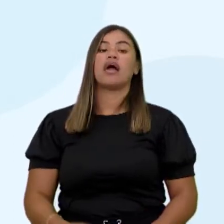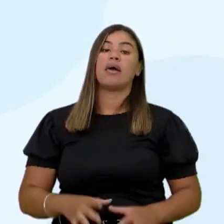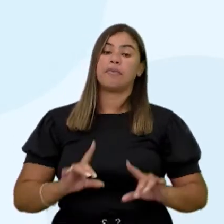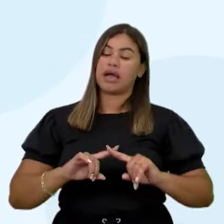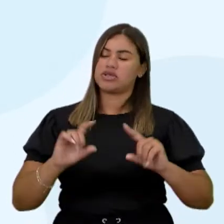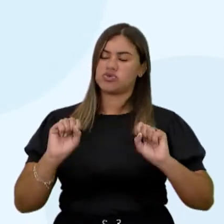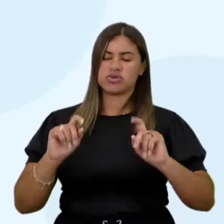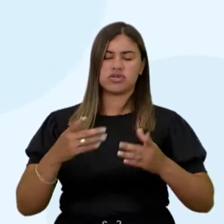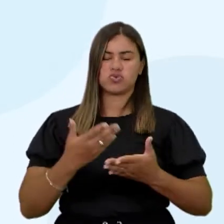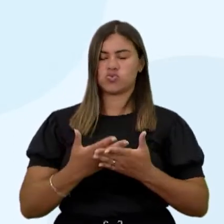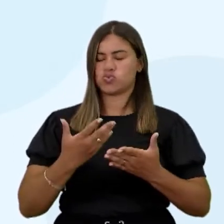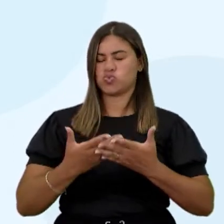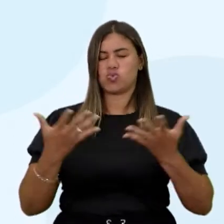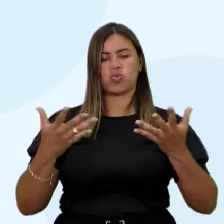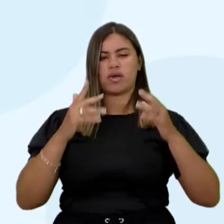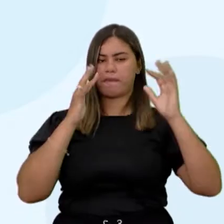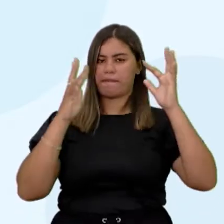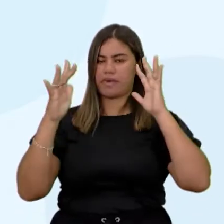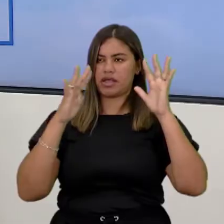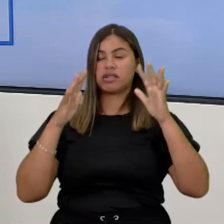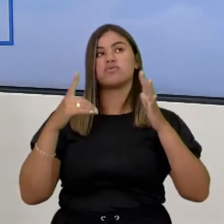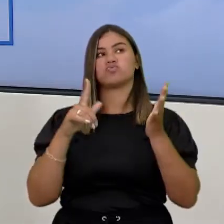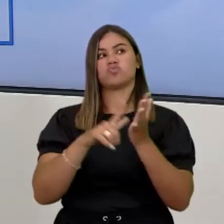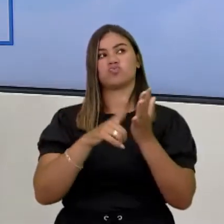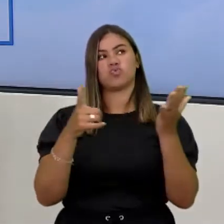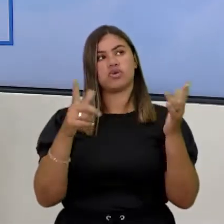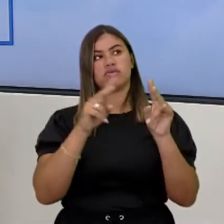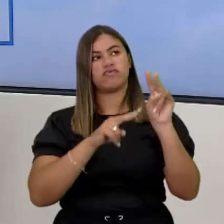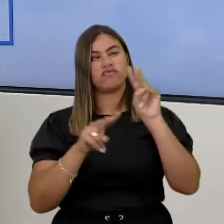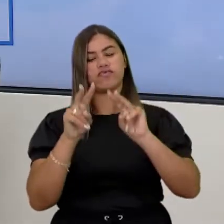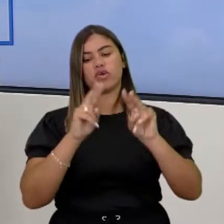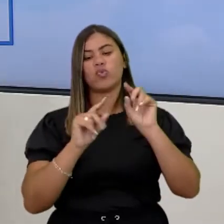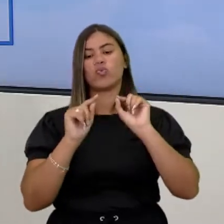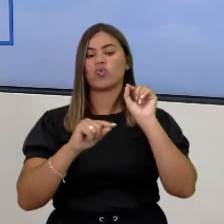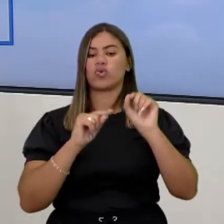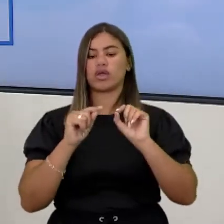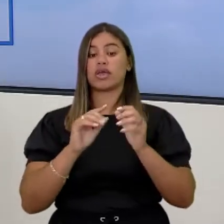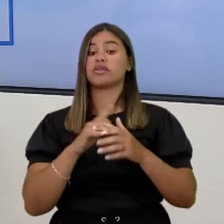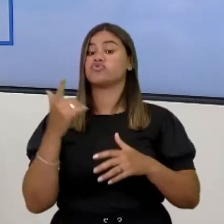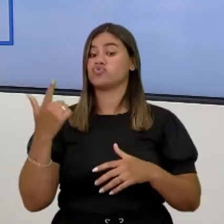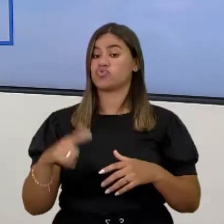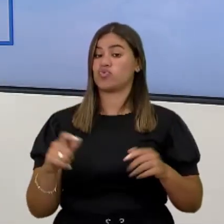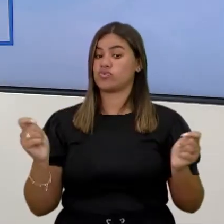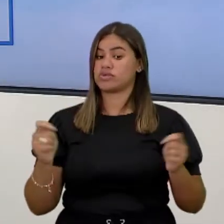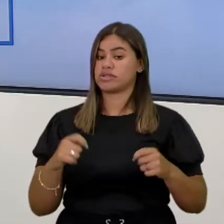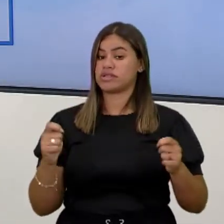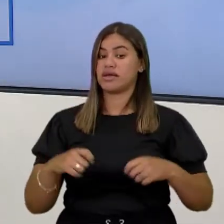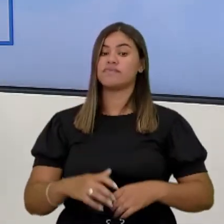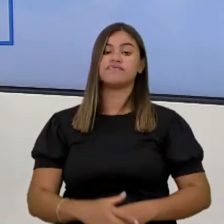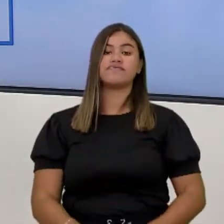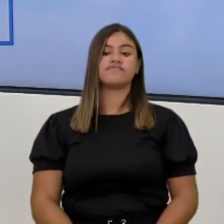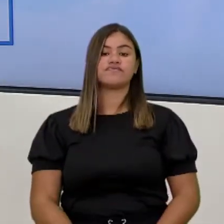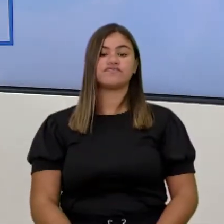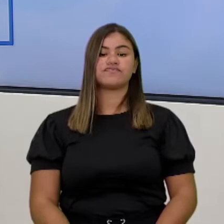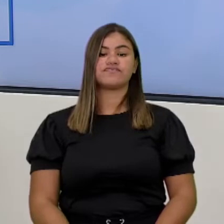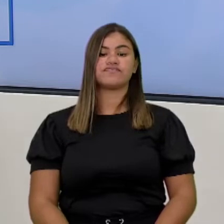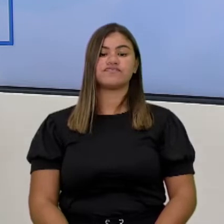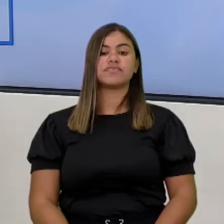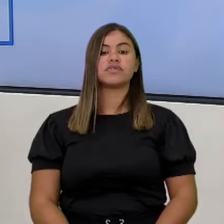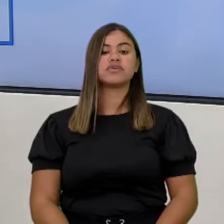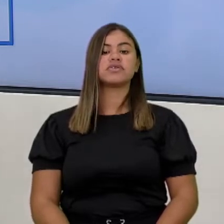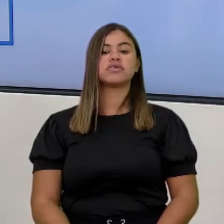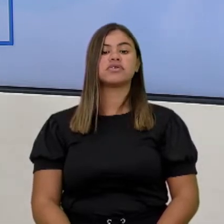pensando, olhando. Então, assim, estamos observando os noticiários. Então, olha, temos espaço para mais uma. para mais uma. Um assunto que